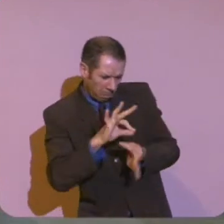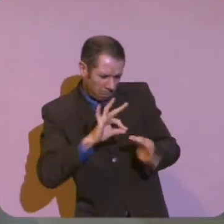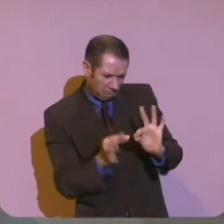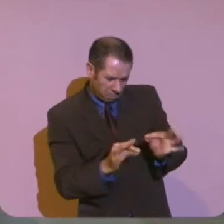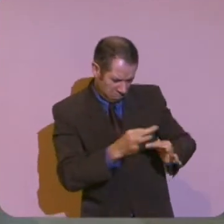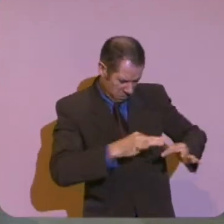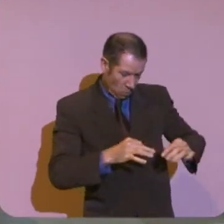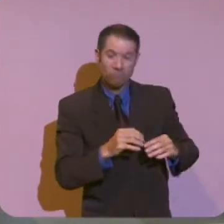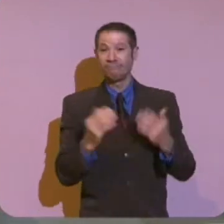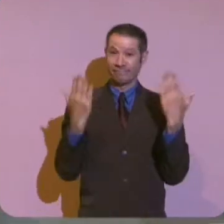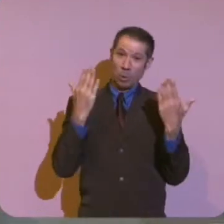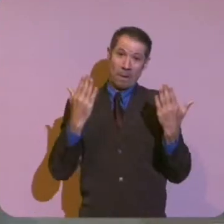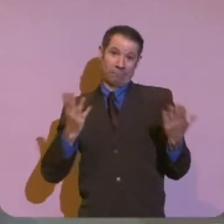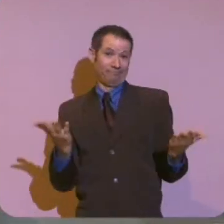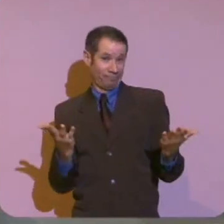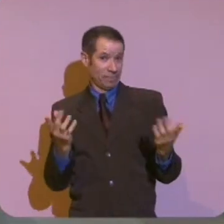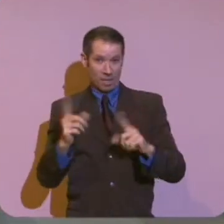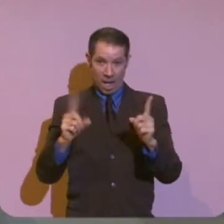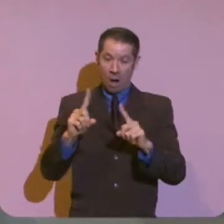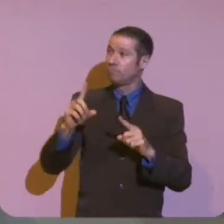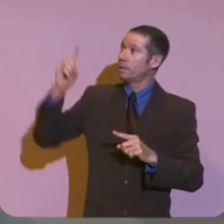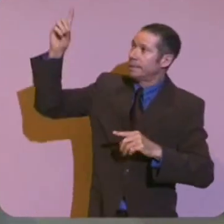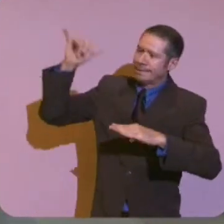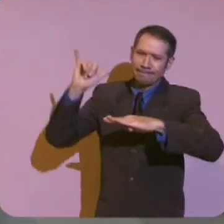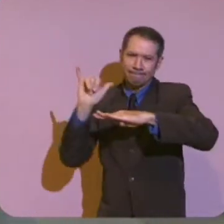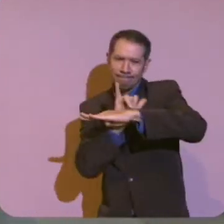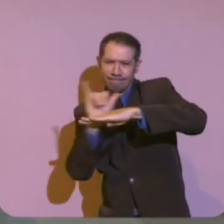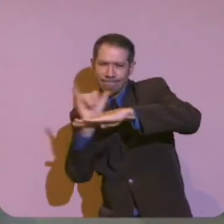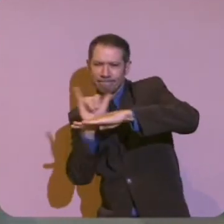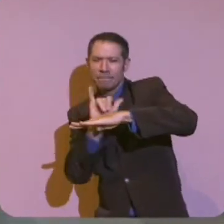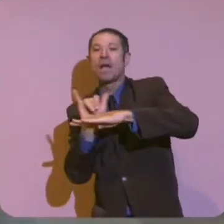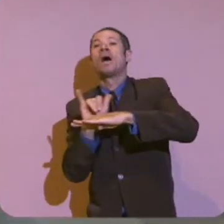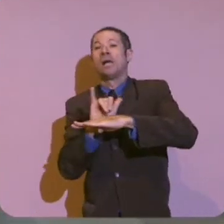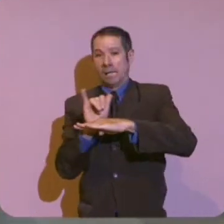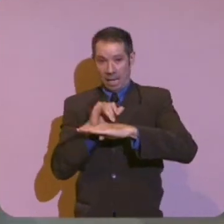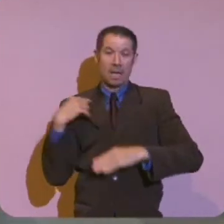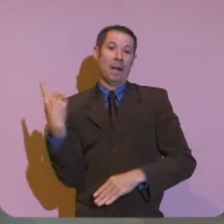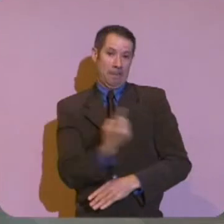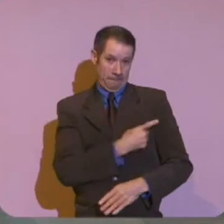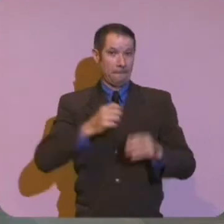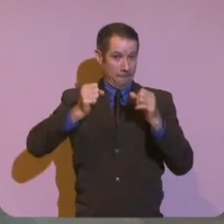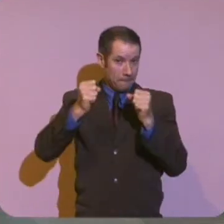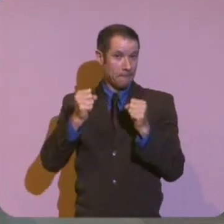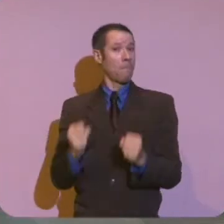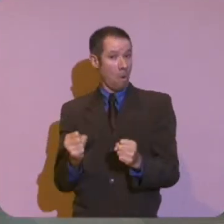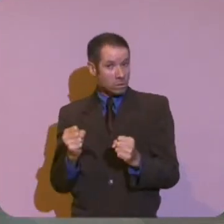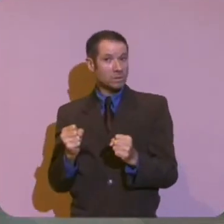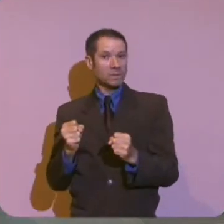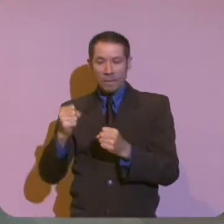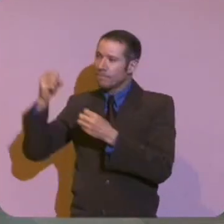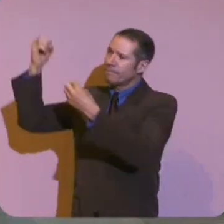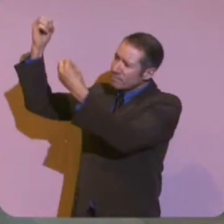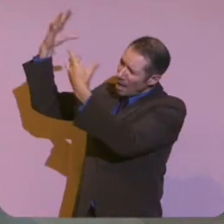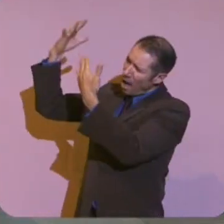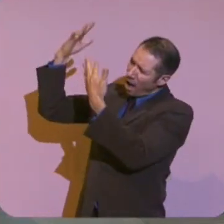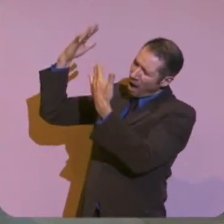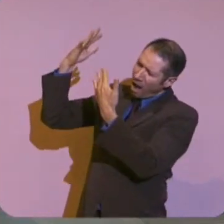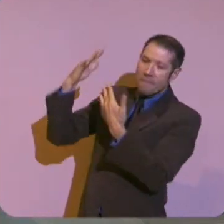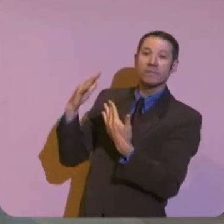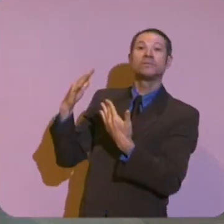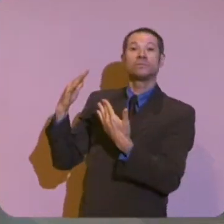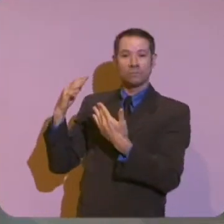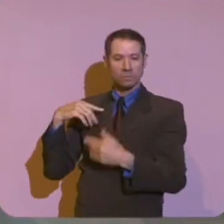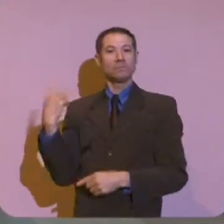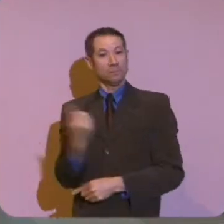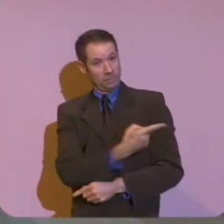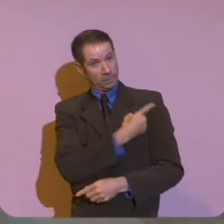Deus vai criar meios pelos quais a gente possa ser abençoado e a